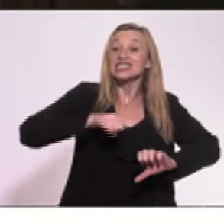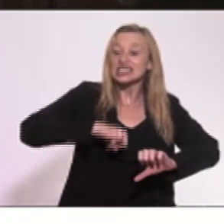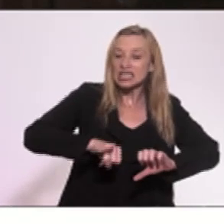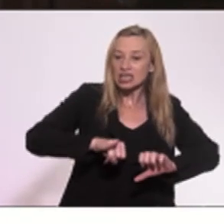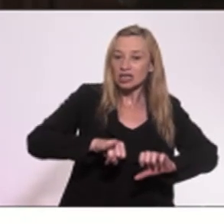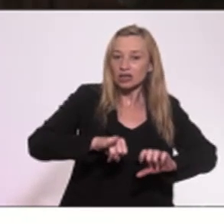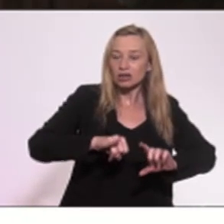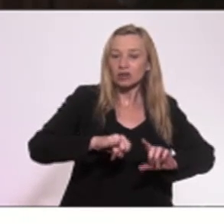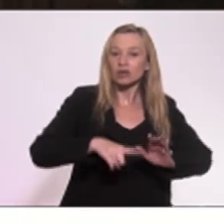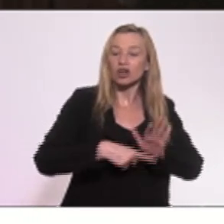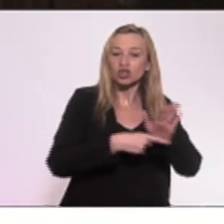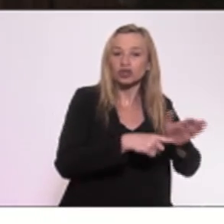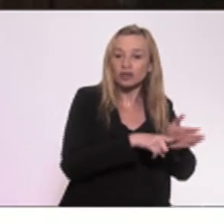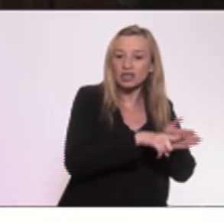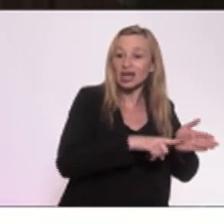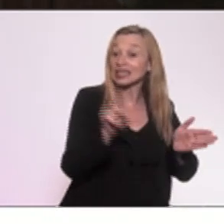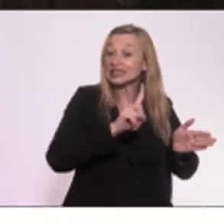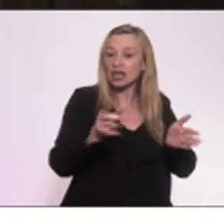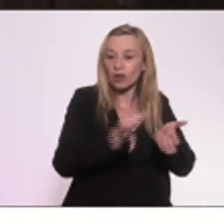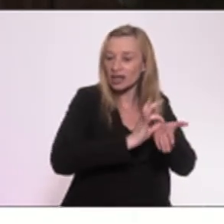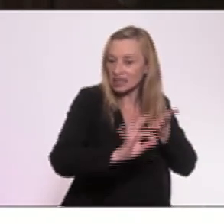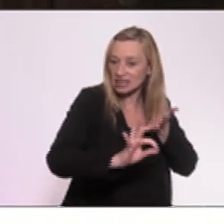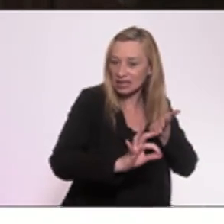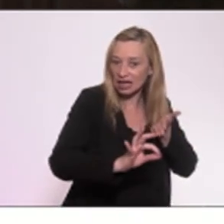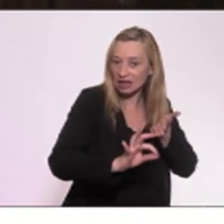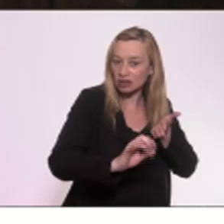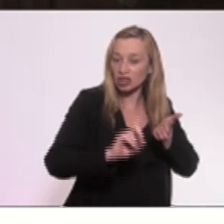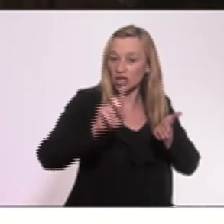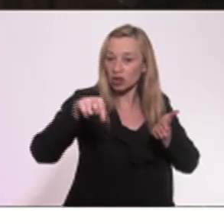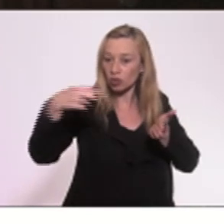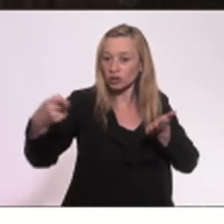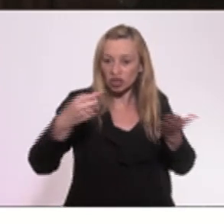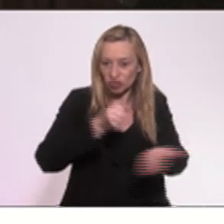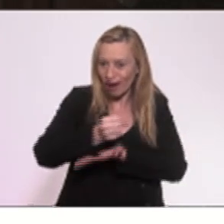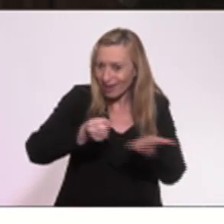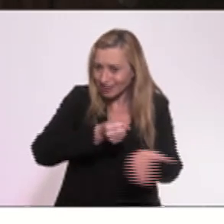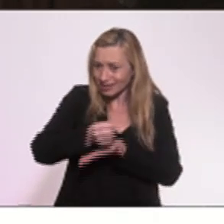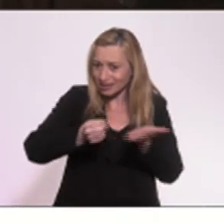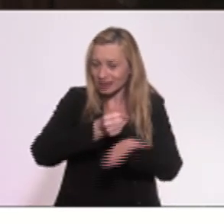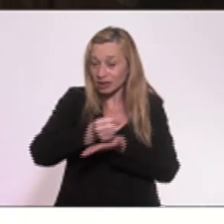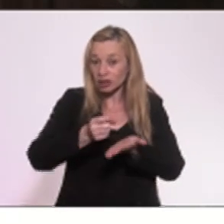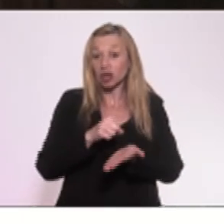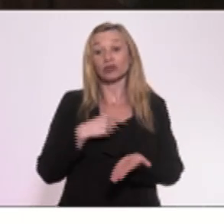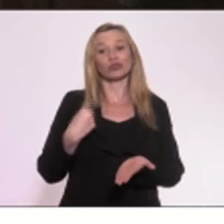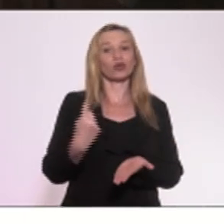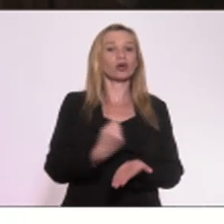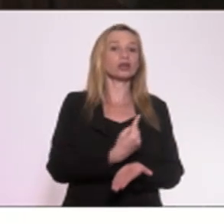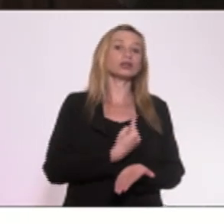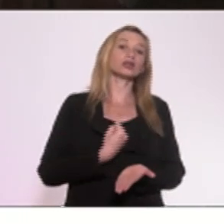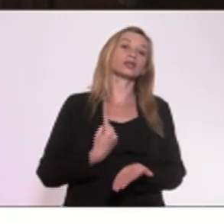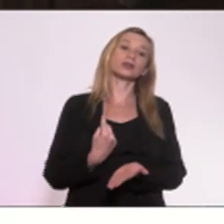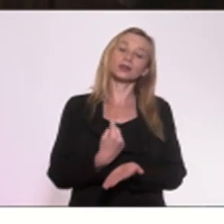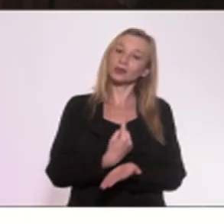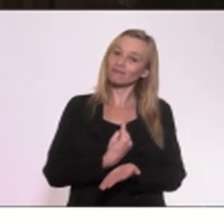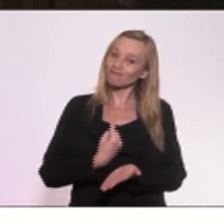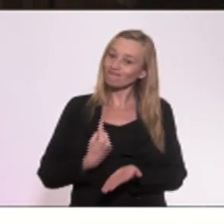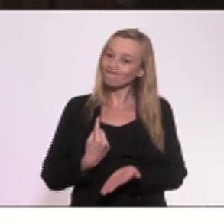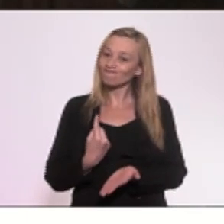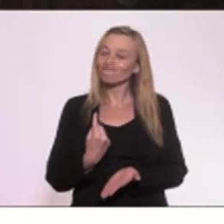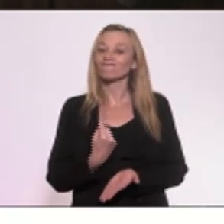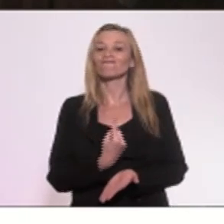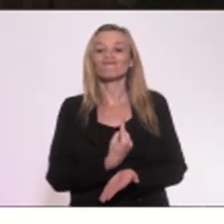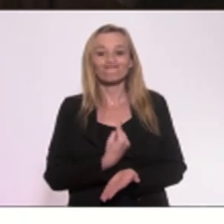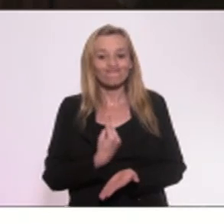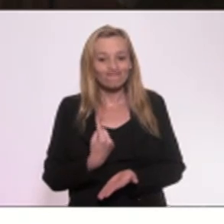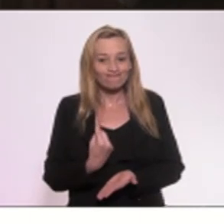fiscal não for assinado em outras bases, nós estaremos